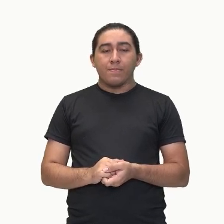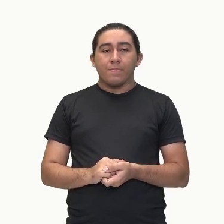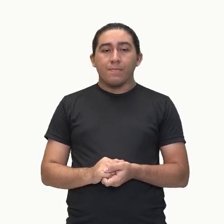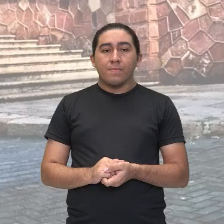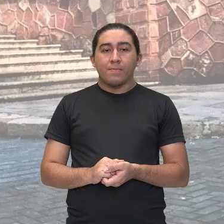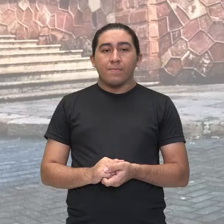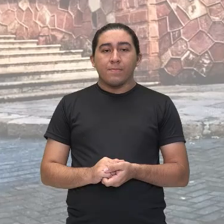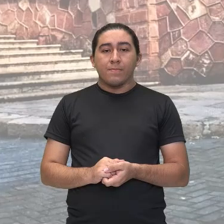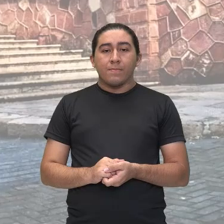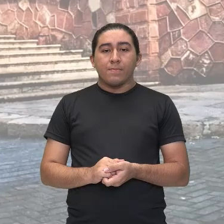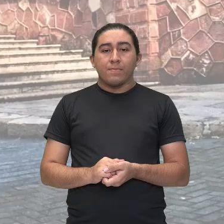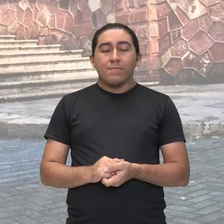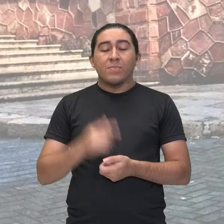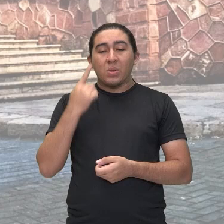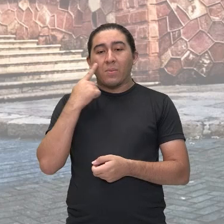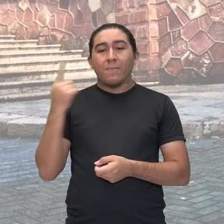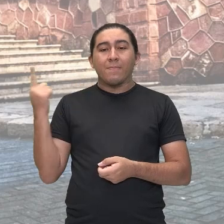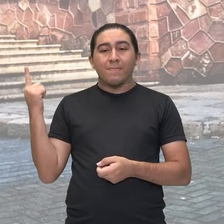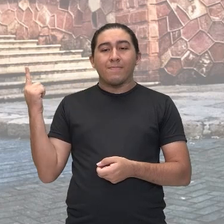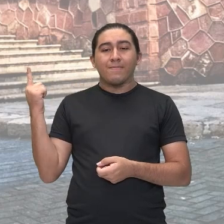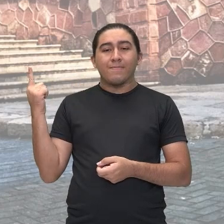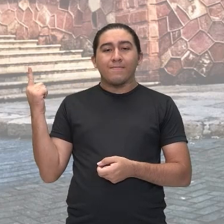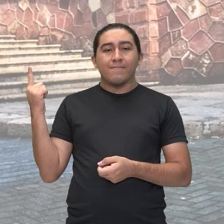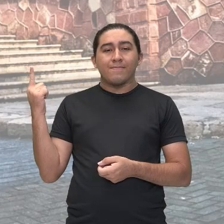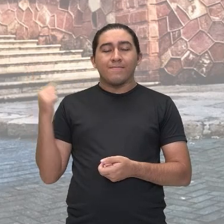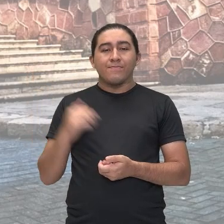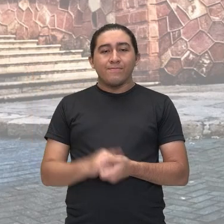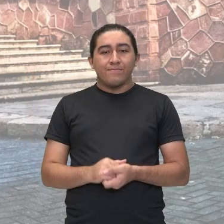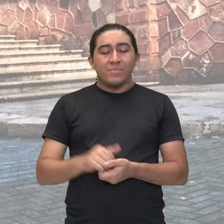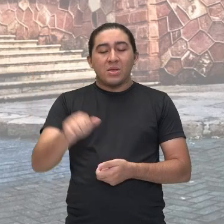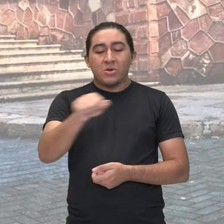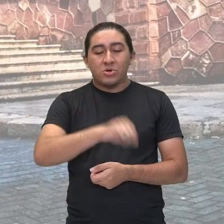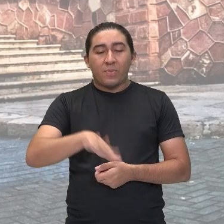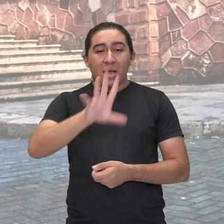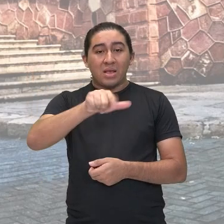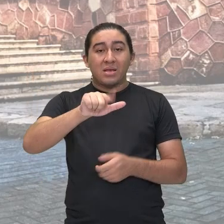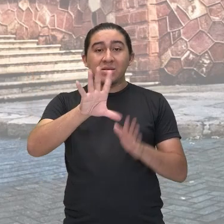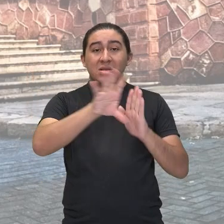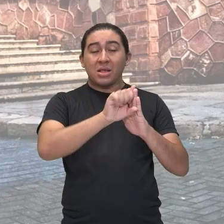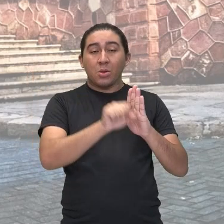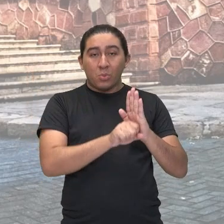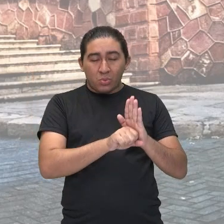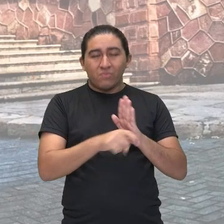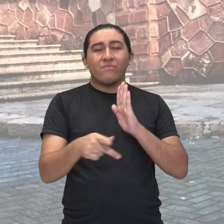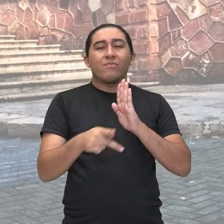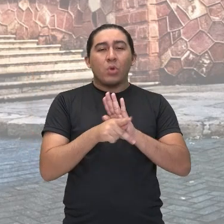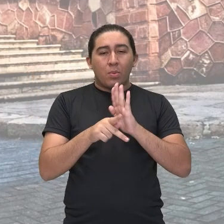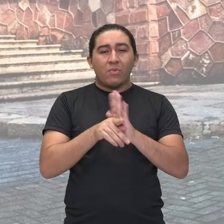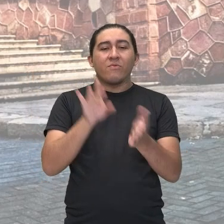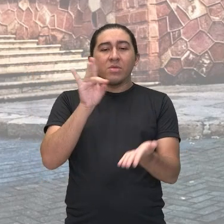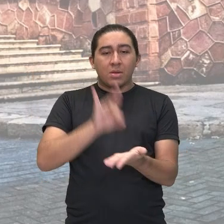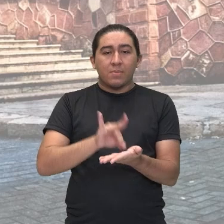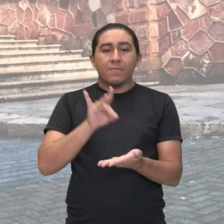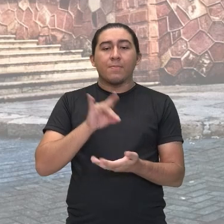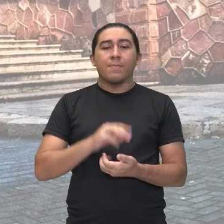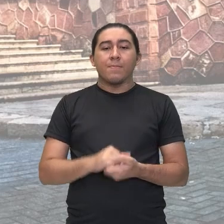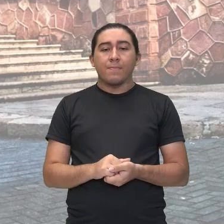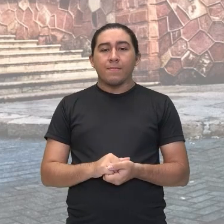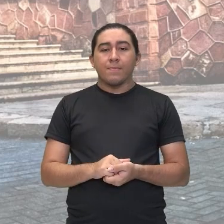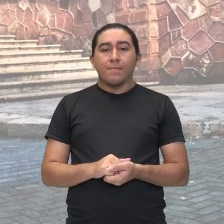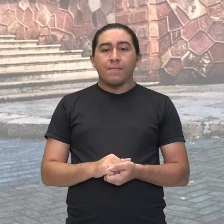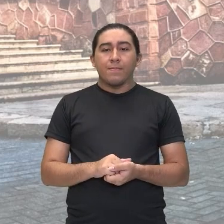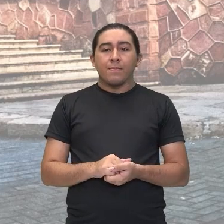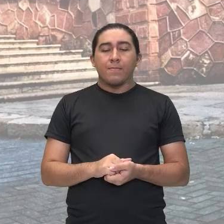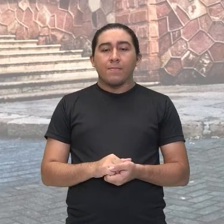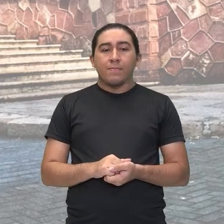um espaço que é claro, símbolo, portal. E quando